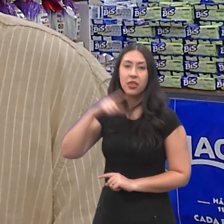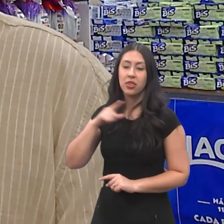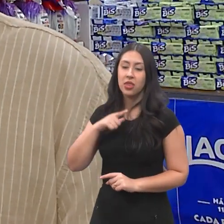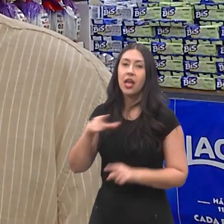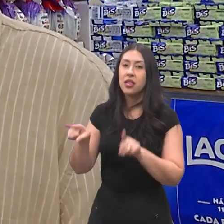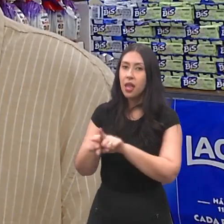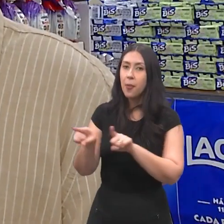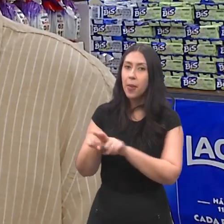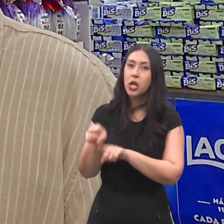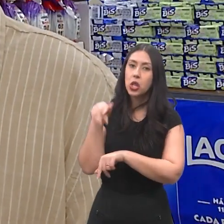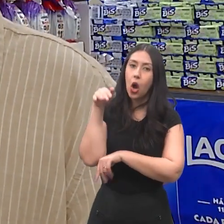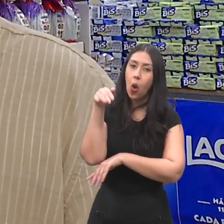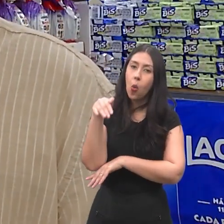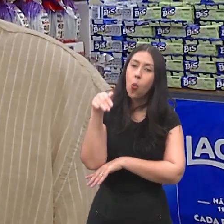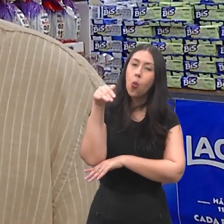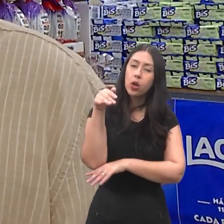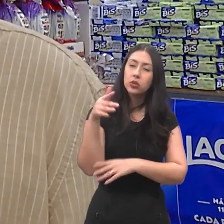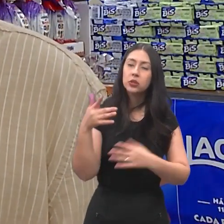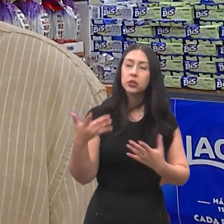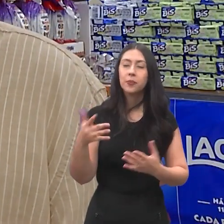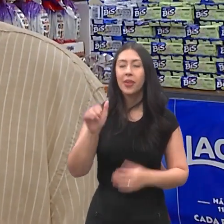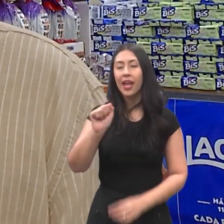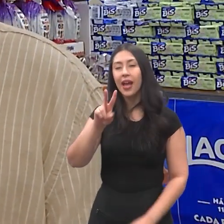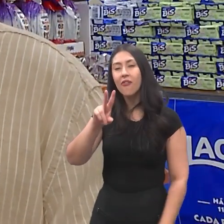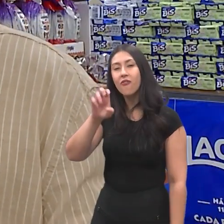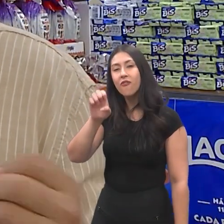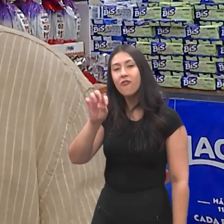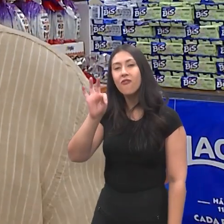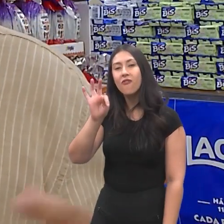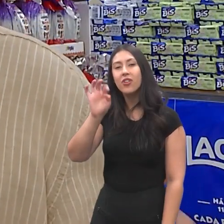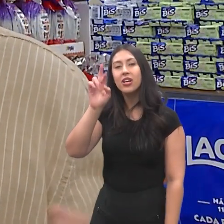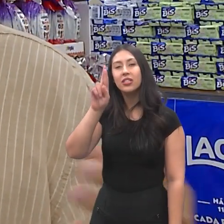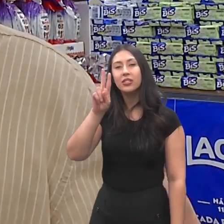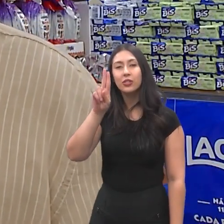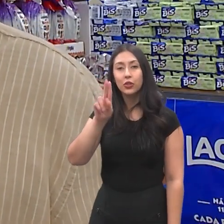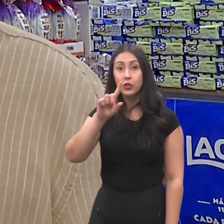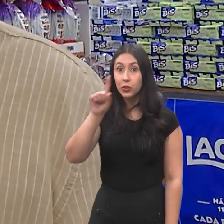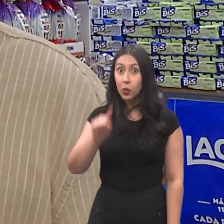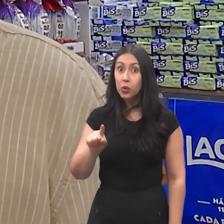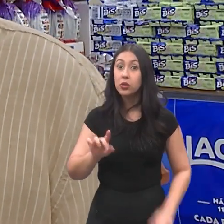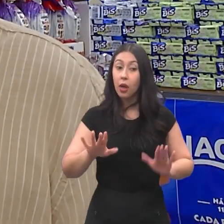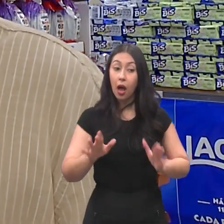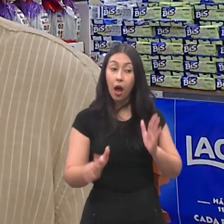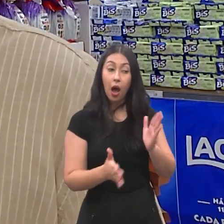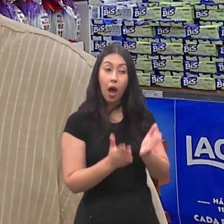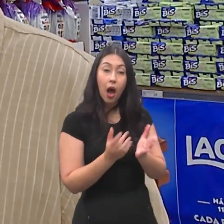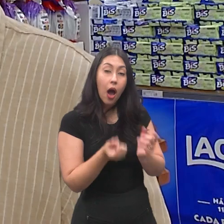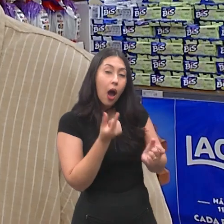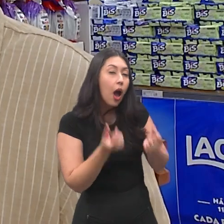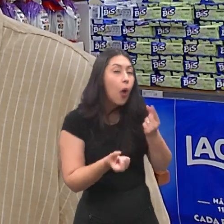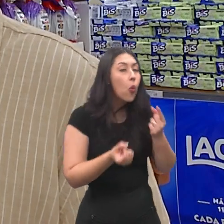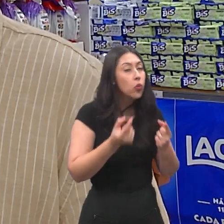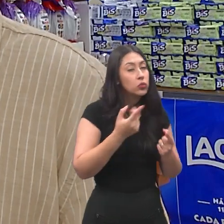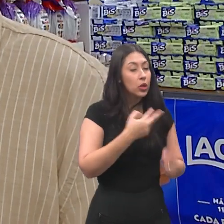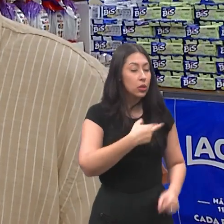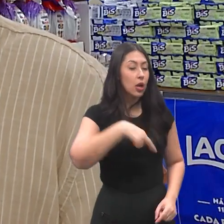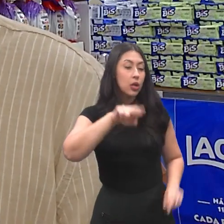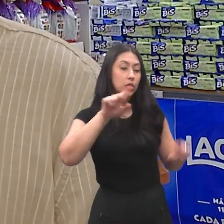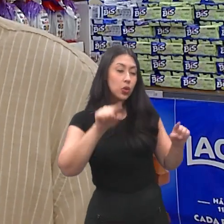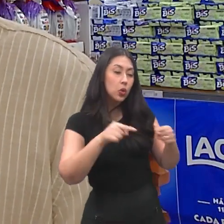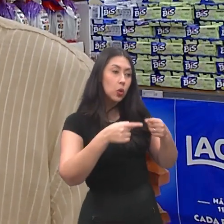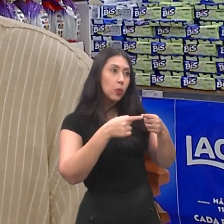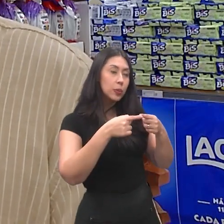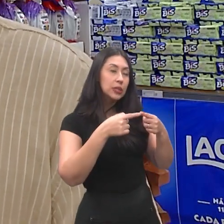E tem o simbolismo já mais voltado para questões de história da religião, que são ligados